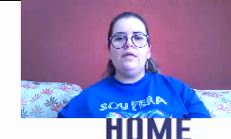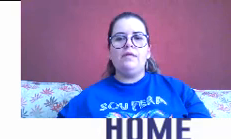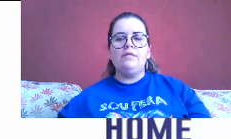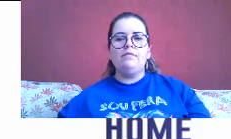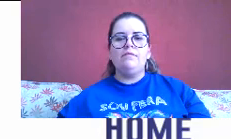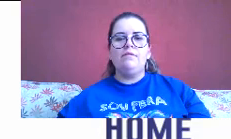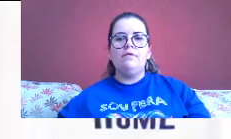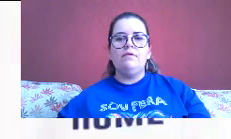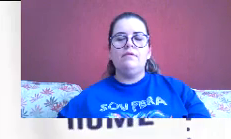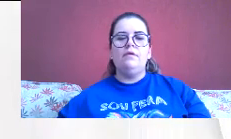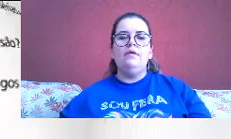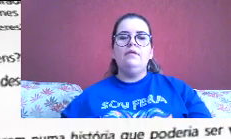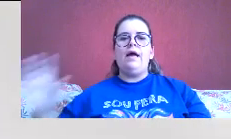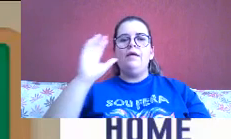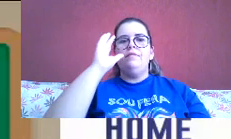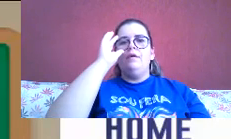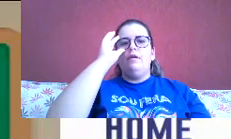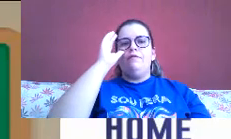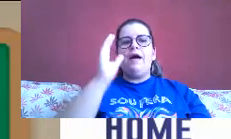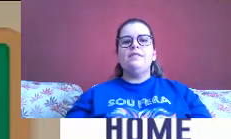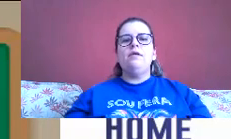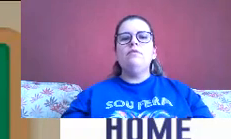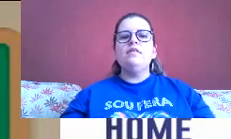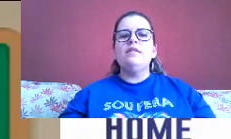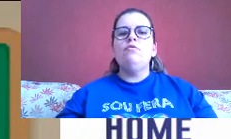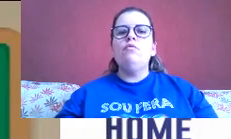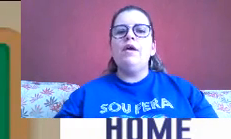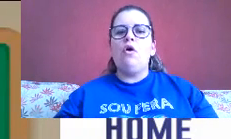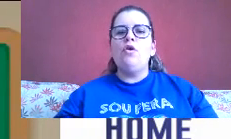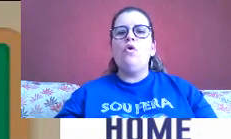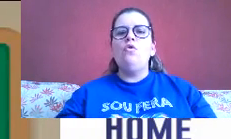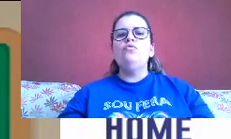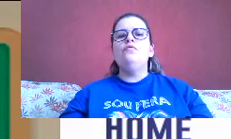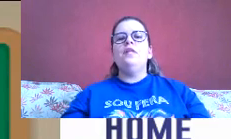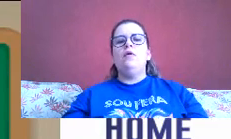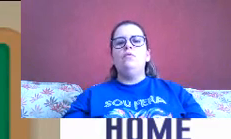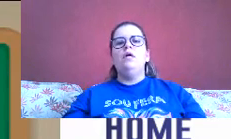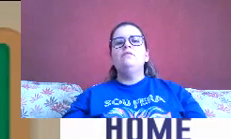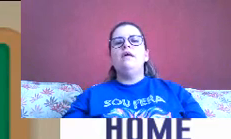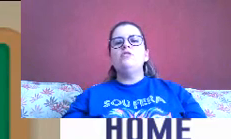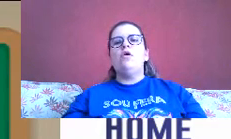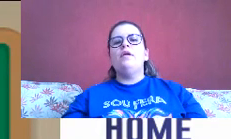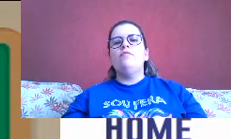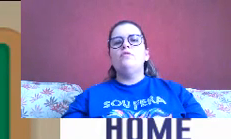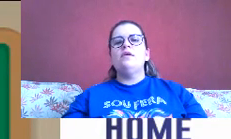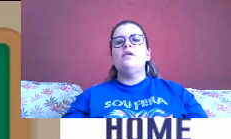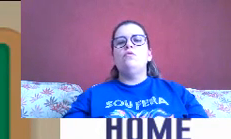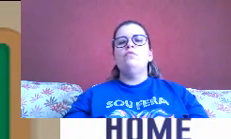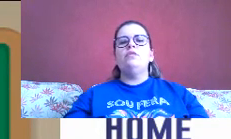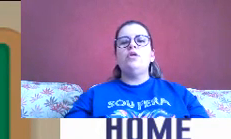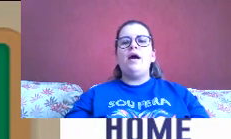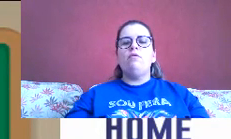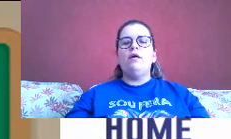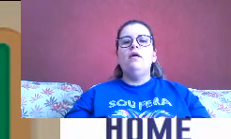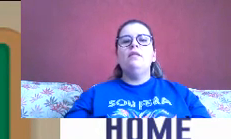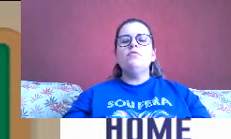para vocês tá faça um desenho do Herói ou do Vilão da história que você criou